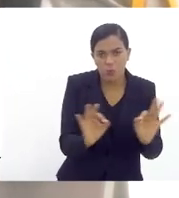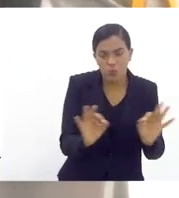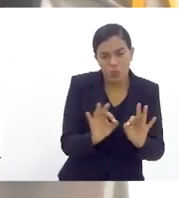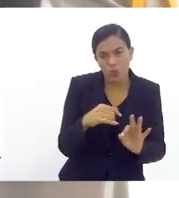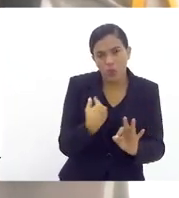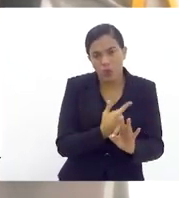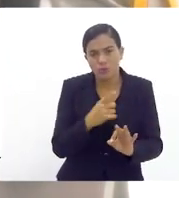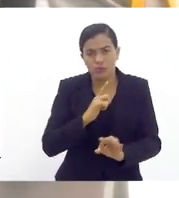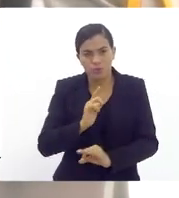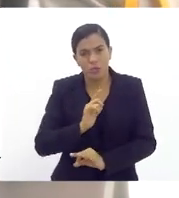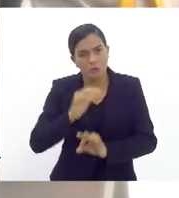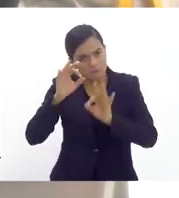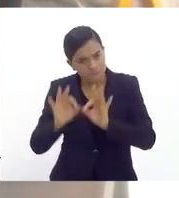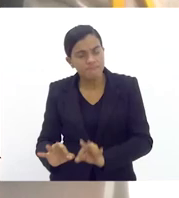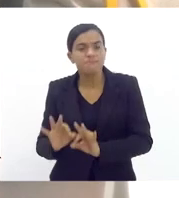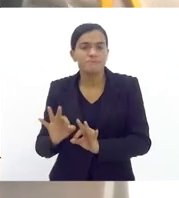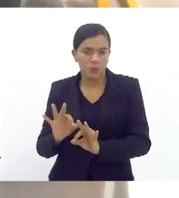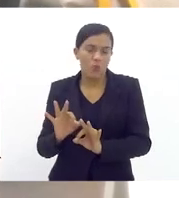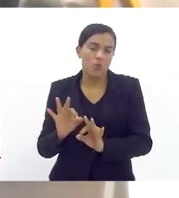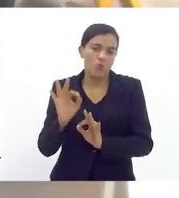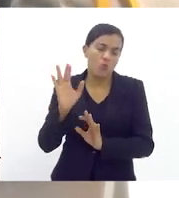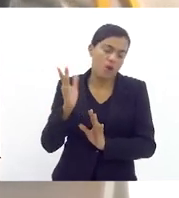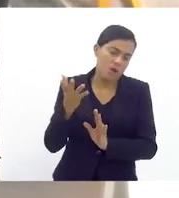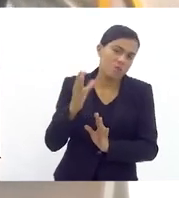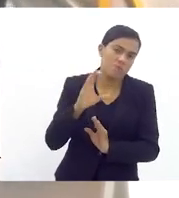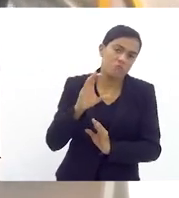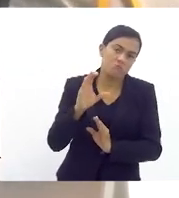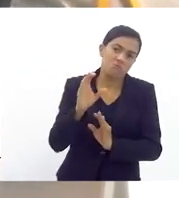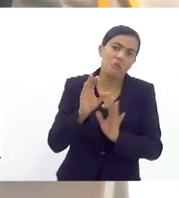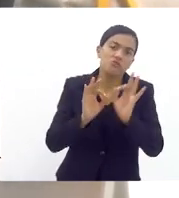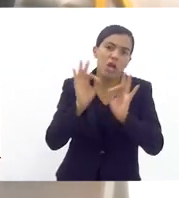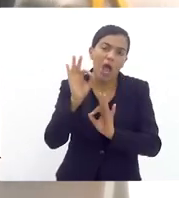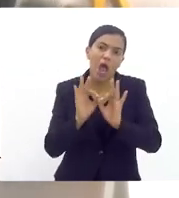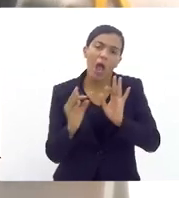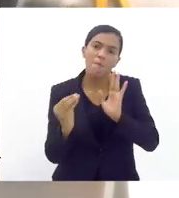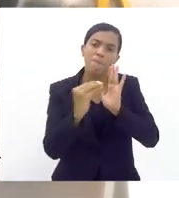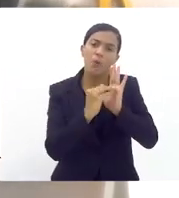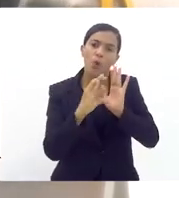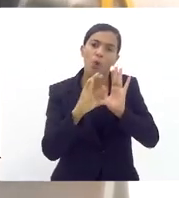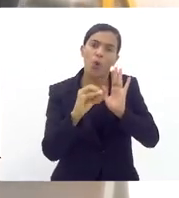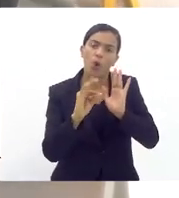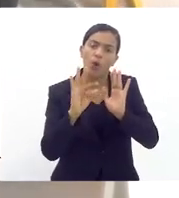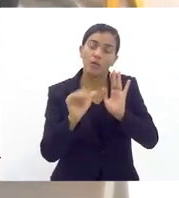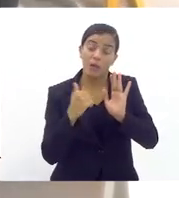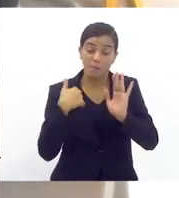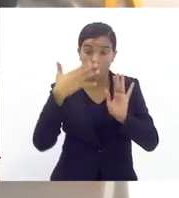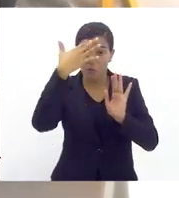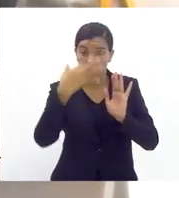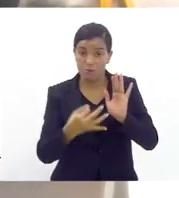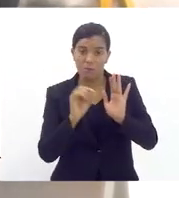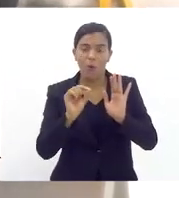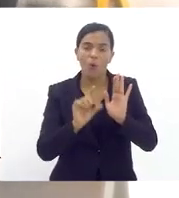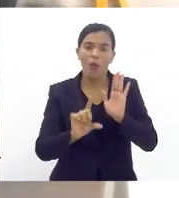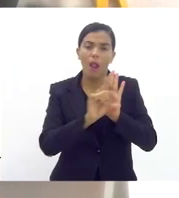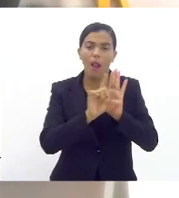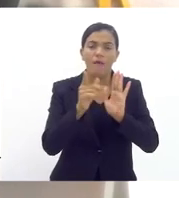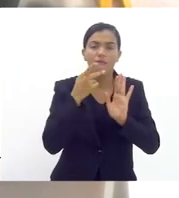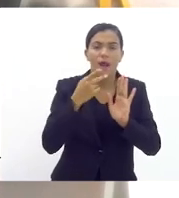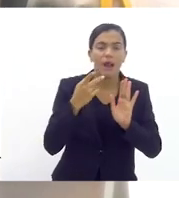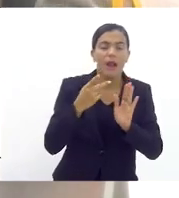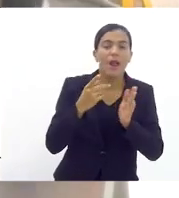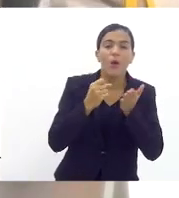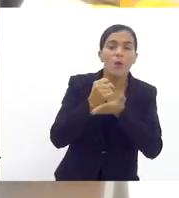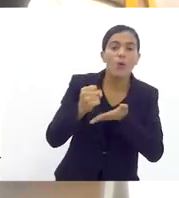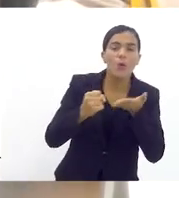já temos, de fato, uma previsão de cotas para concursos e, no meu entendimento, a lei prevê um mínimo.